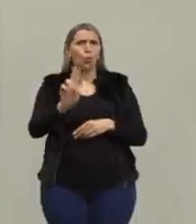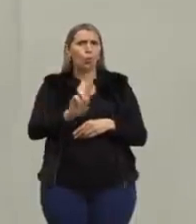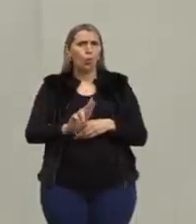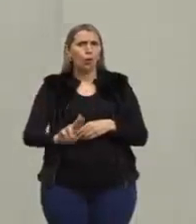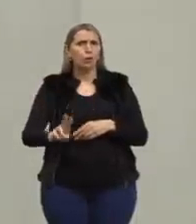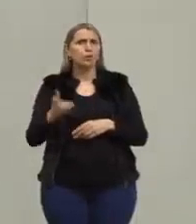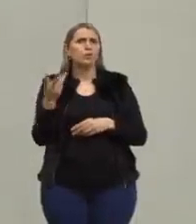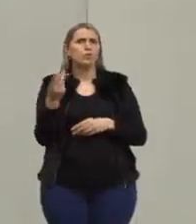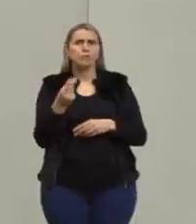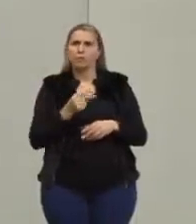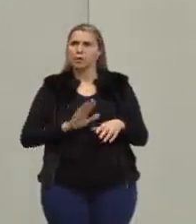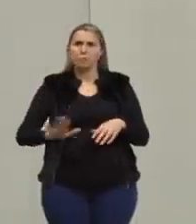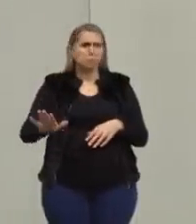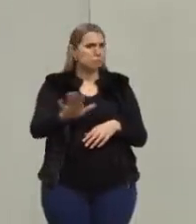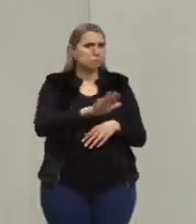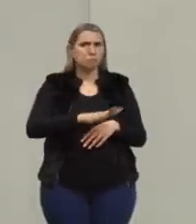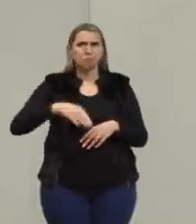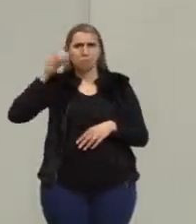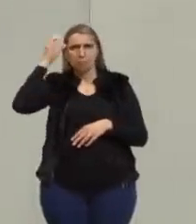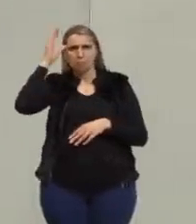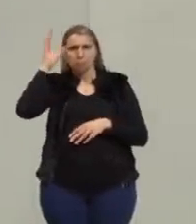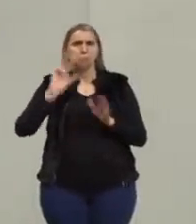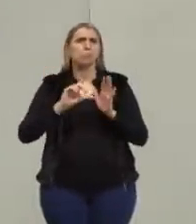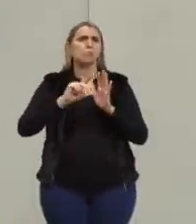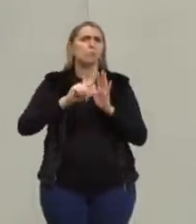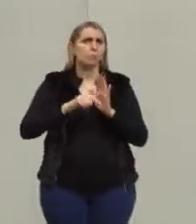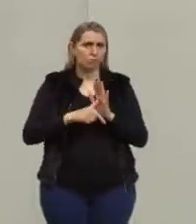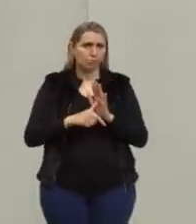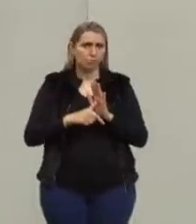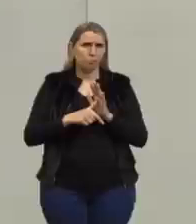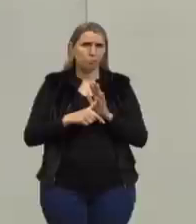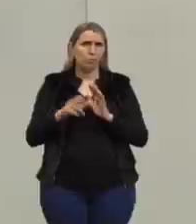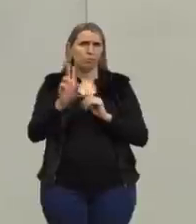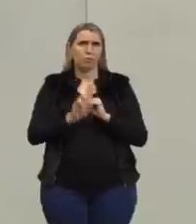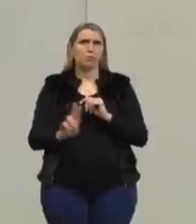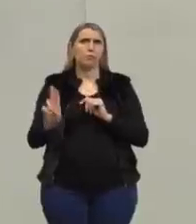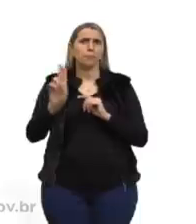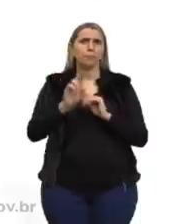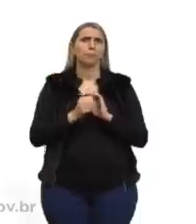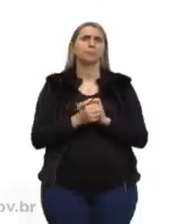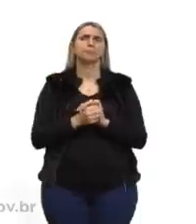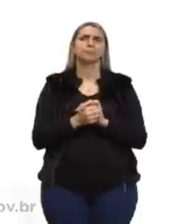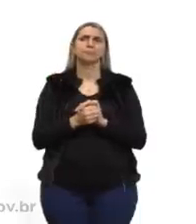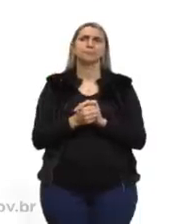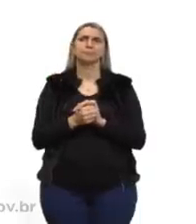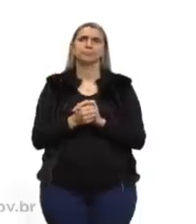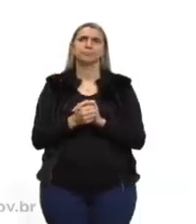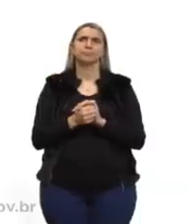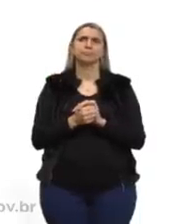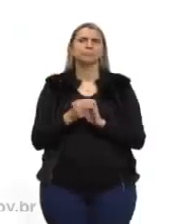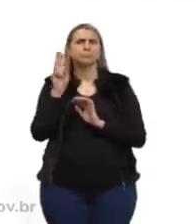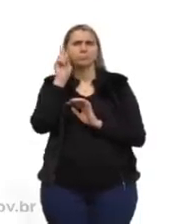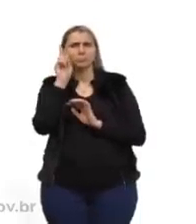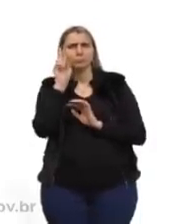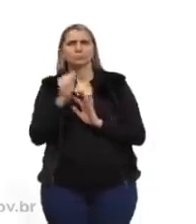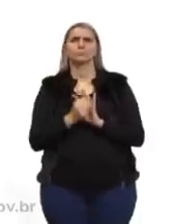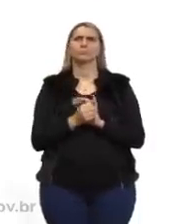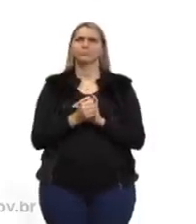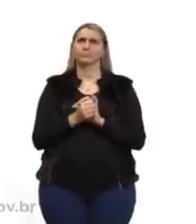em várias áreas também logo após a universidade, certo? Então, relembrando